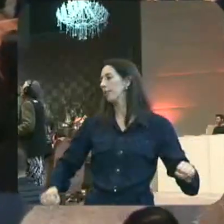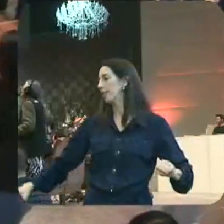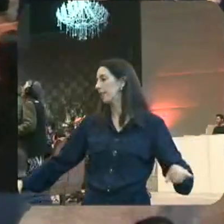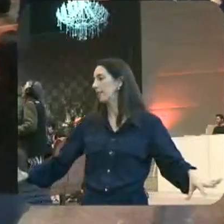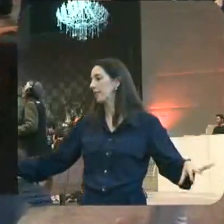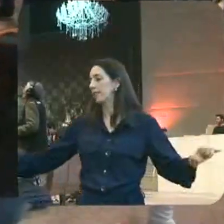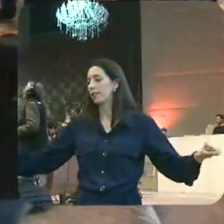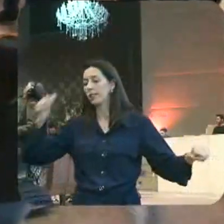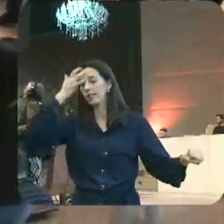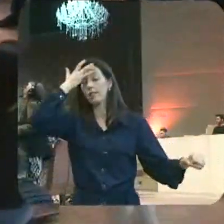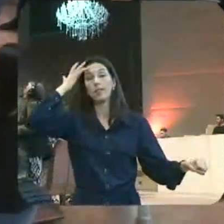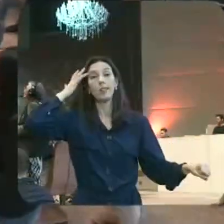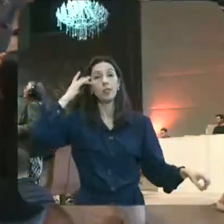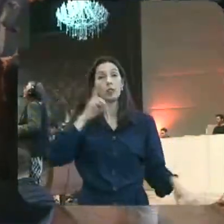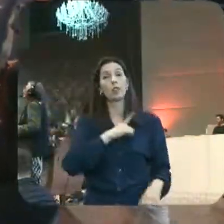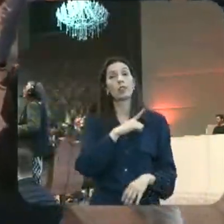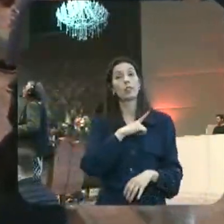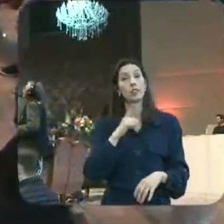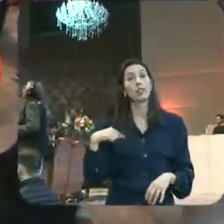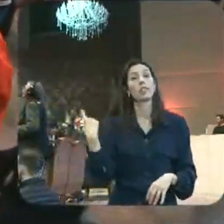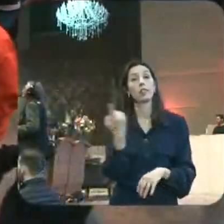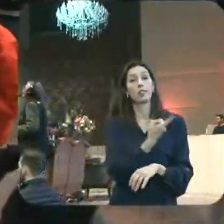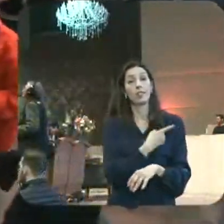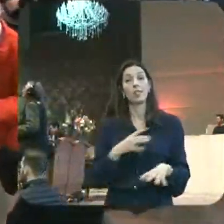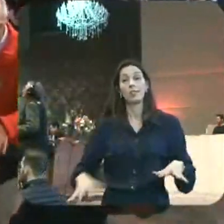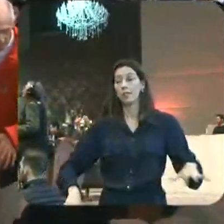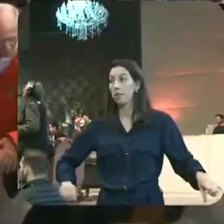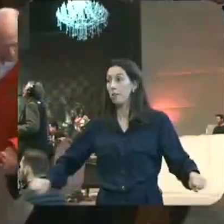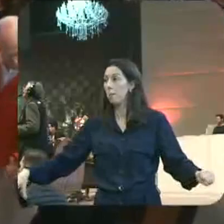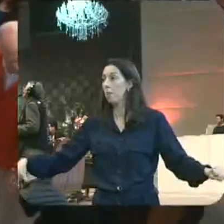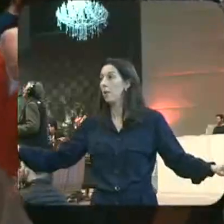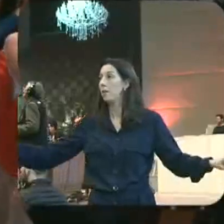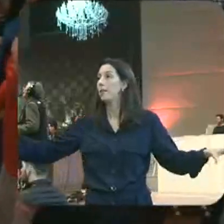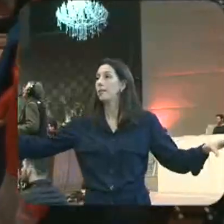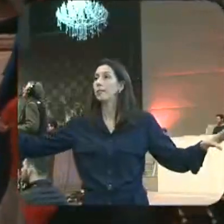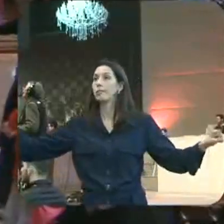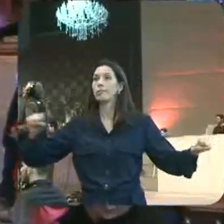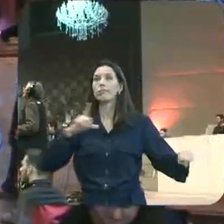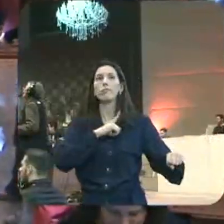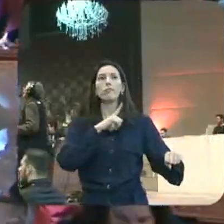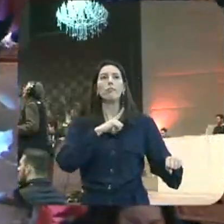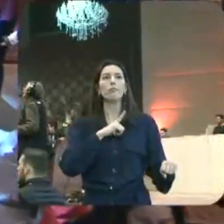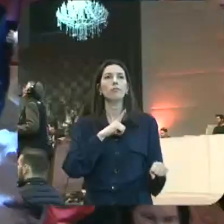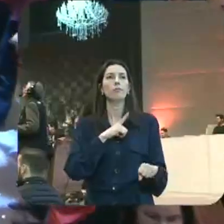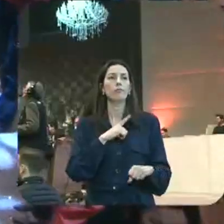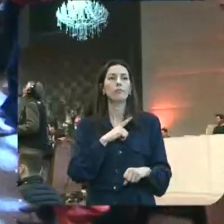você. Você sabe que a gente termina sempre assim. Dá a mão, fecha o corredor ali, tá?